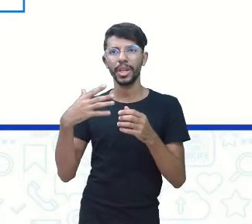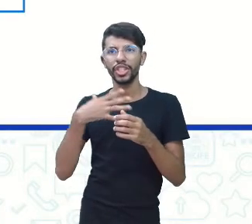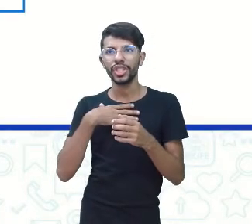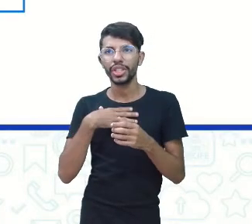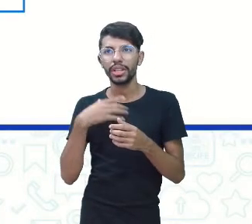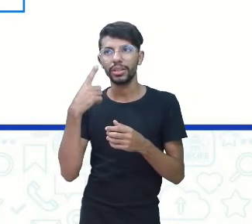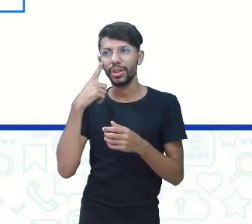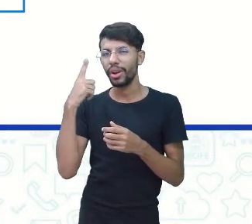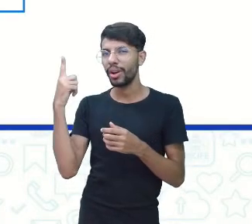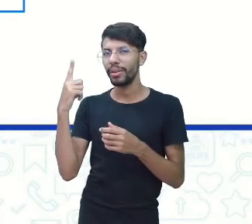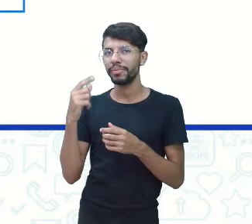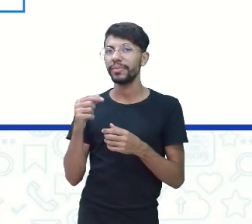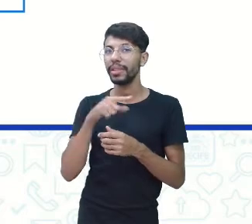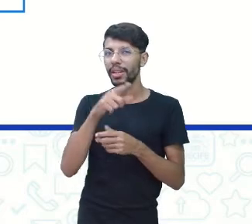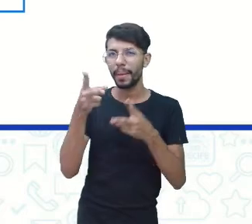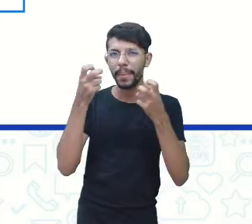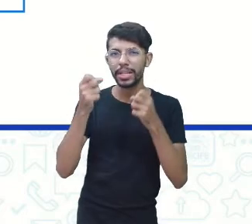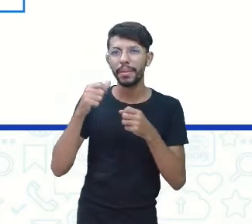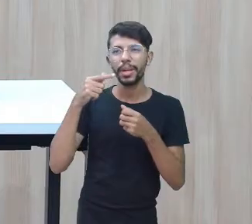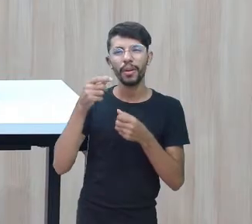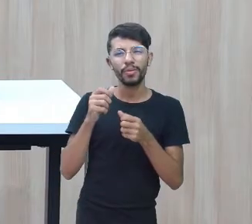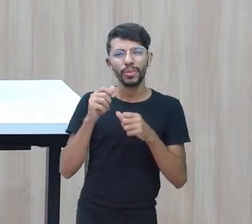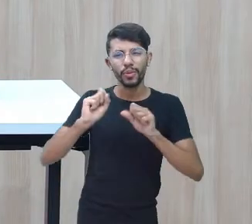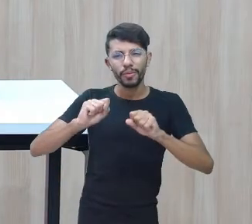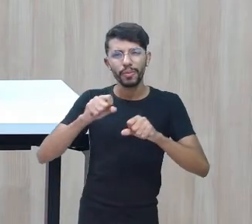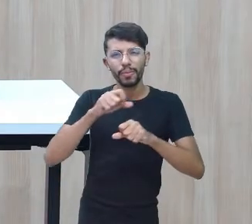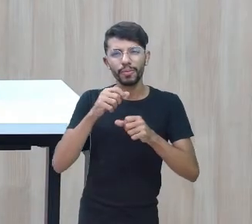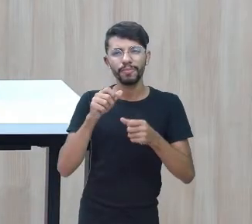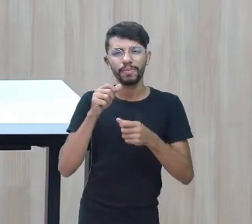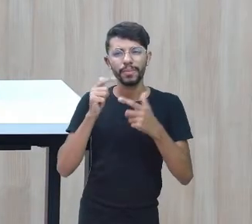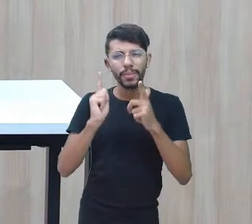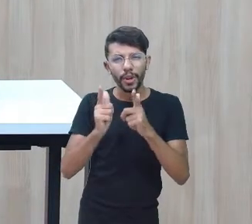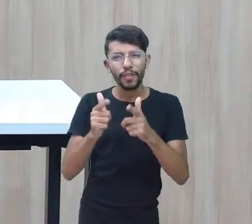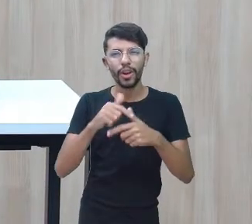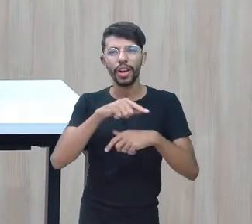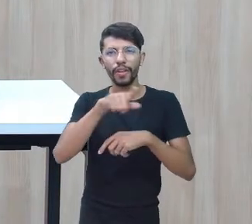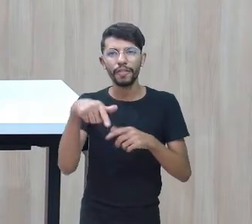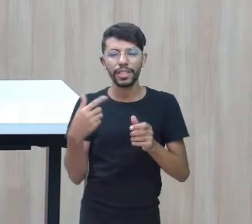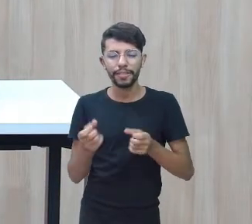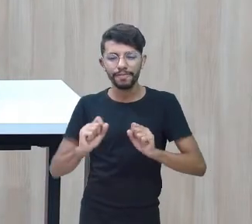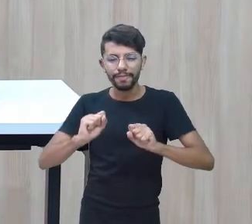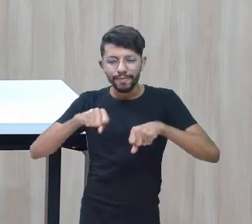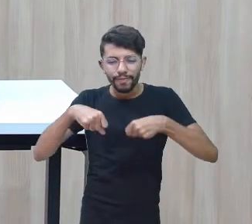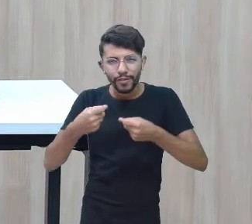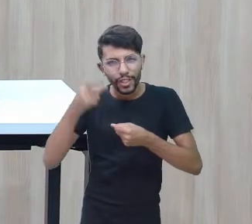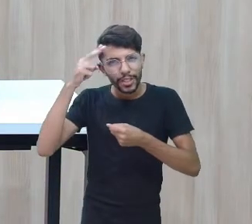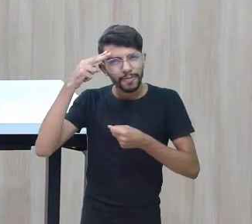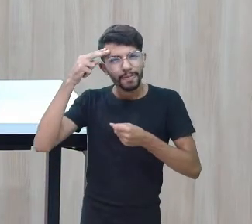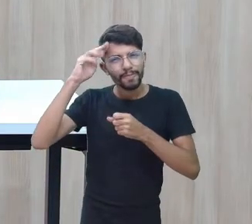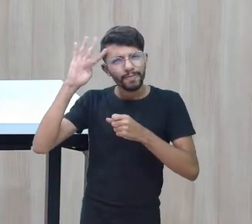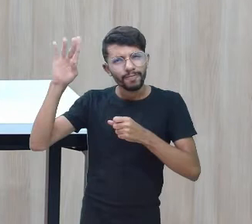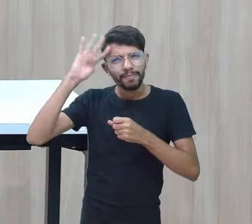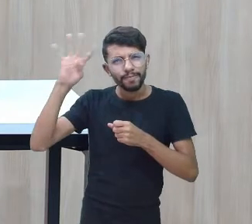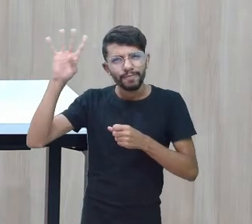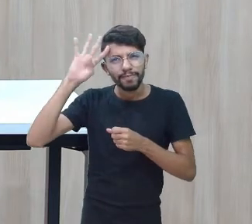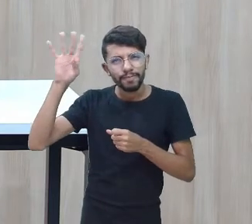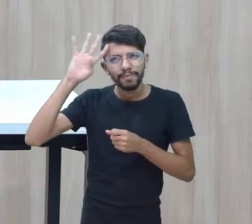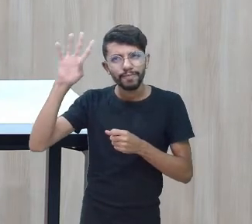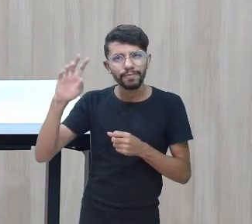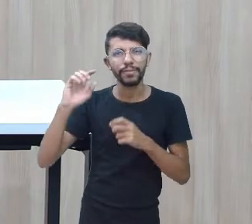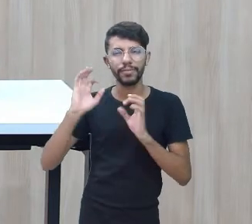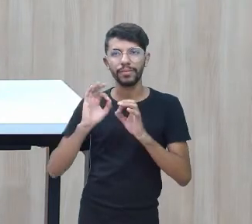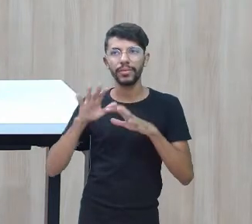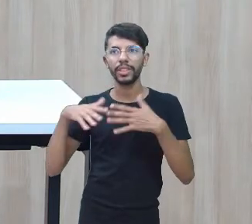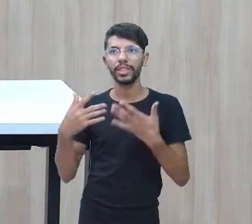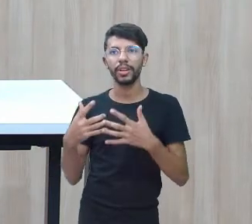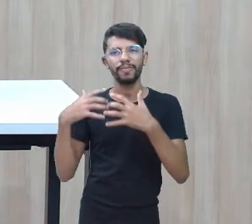essa imaginação de vocês. Antes mesmo de eu mostrar a planificação, a gente começou conversando, vimos os sólidos,